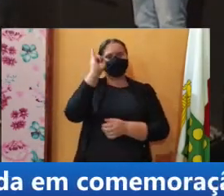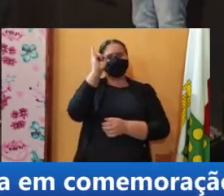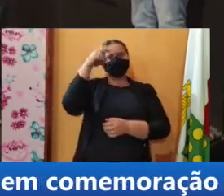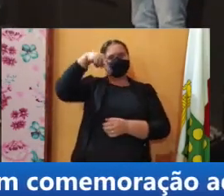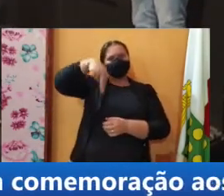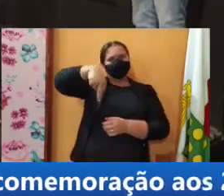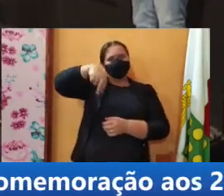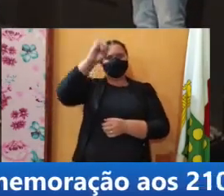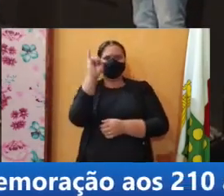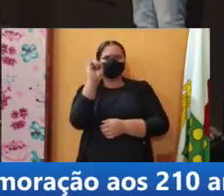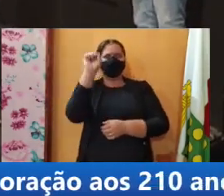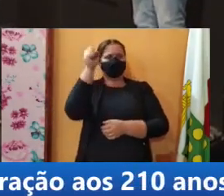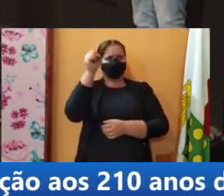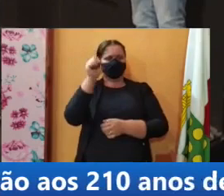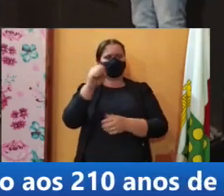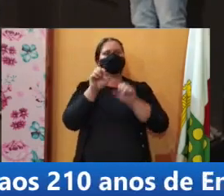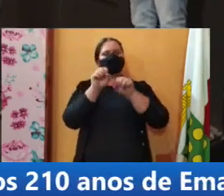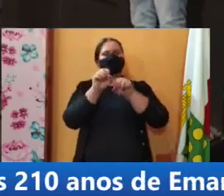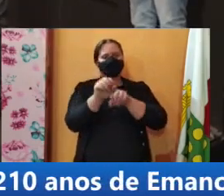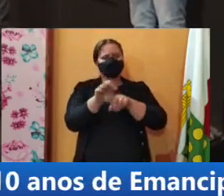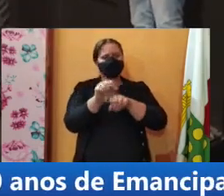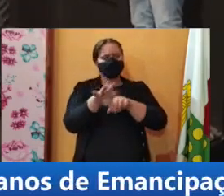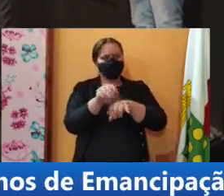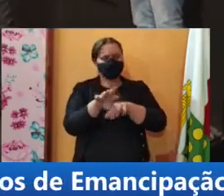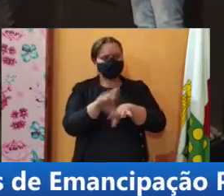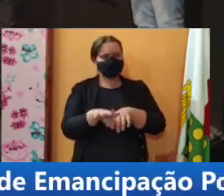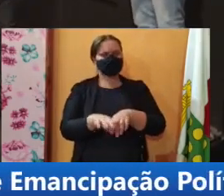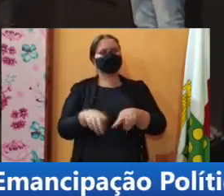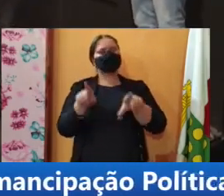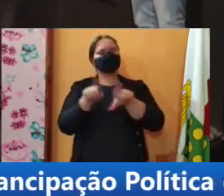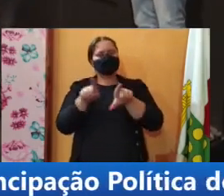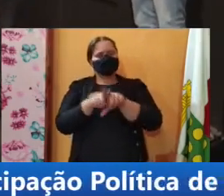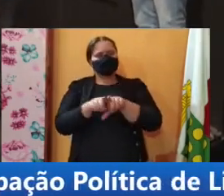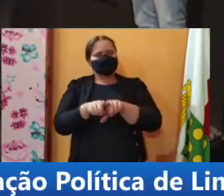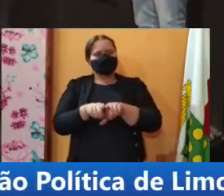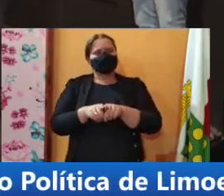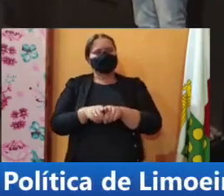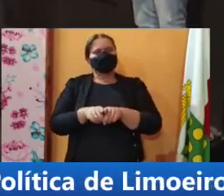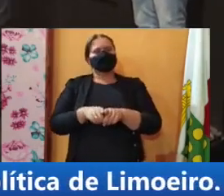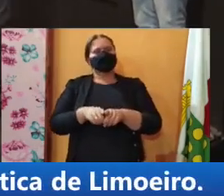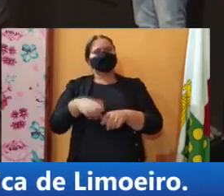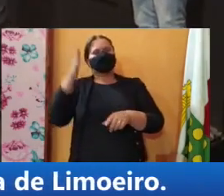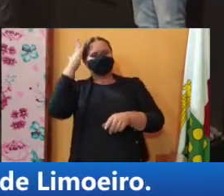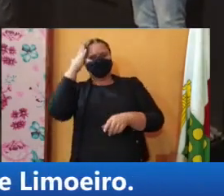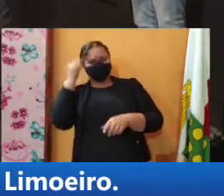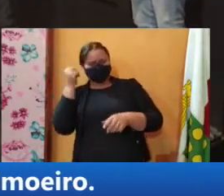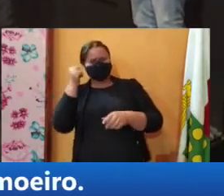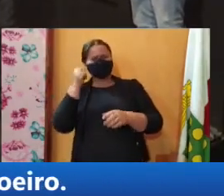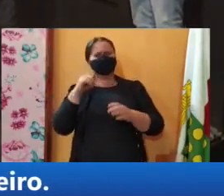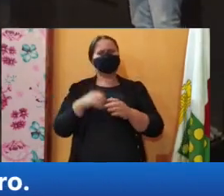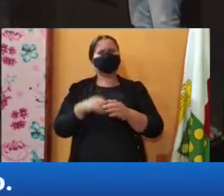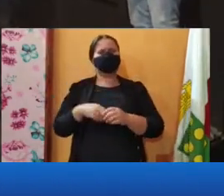cultura, de educação. Acho que Inês conseguiu ser praticamente quase tudo, só não foi prefeita.